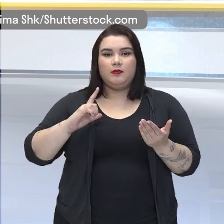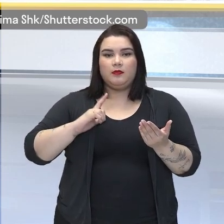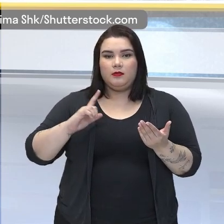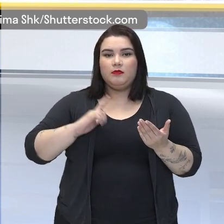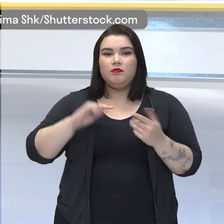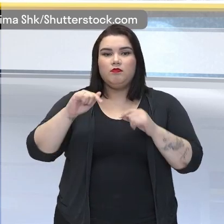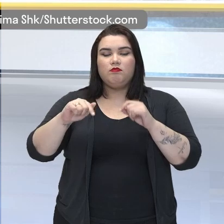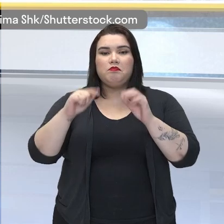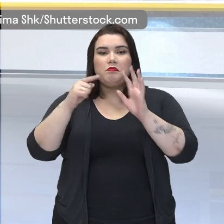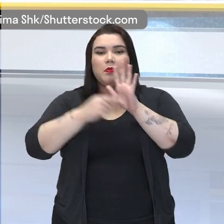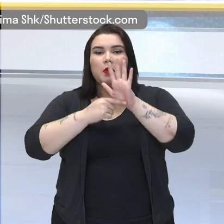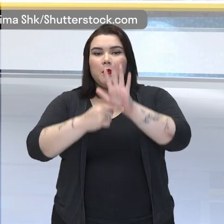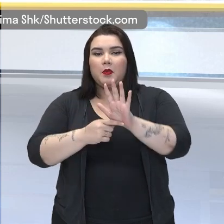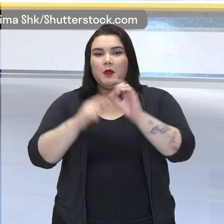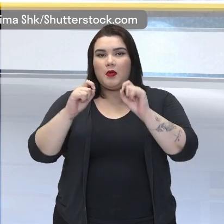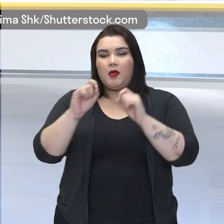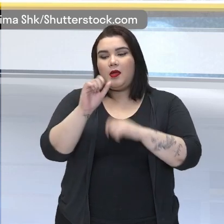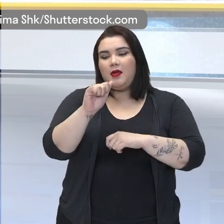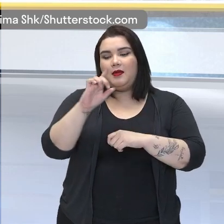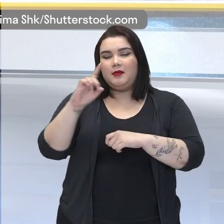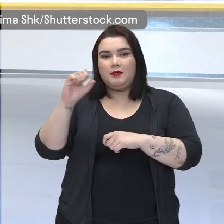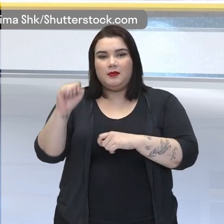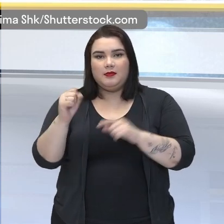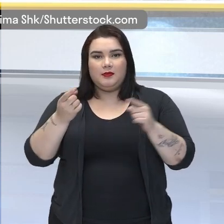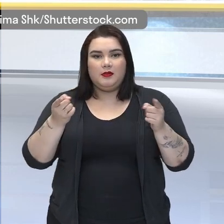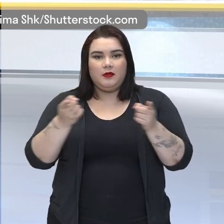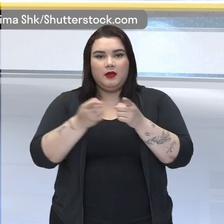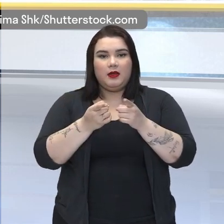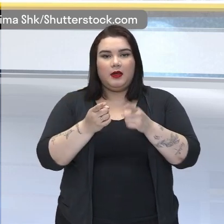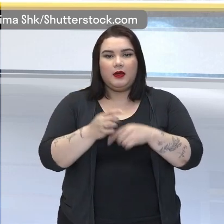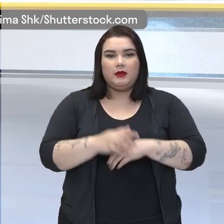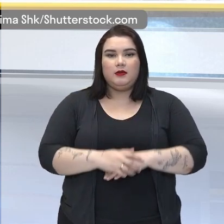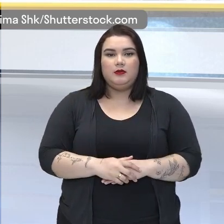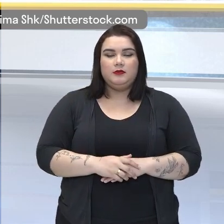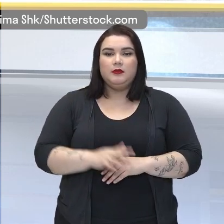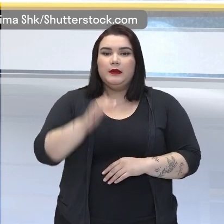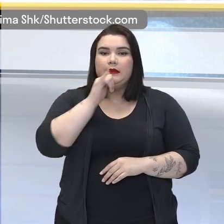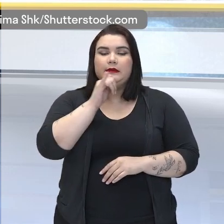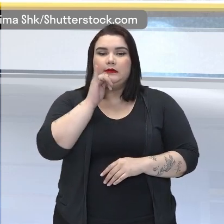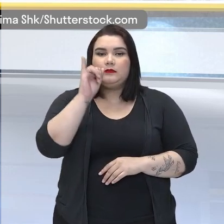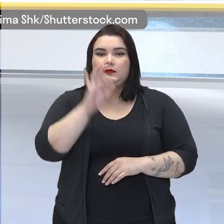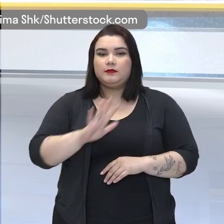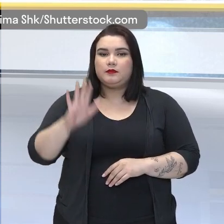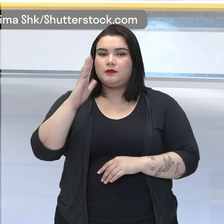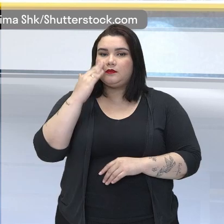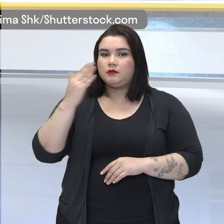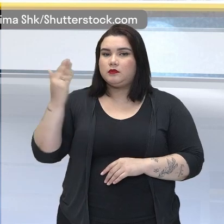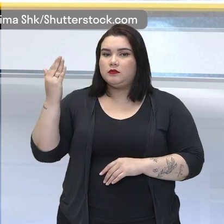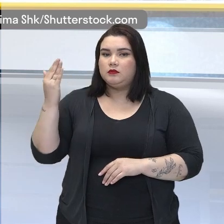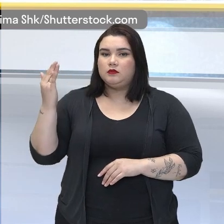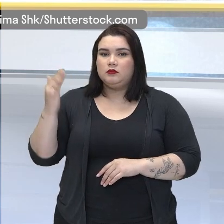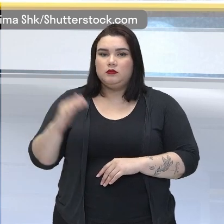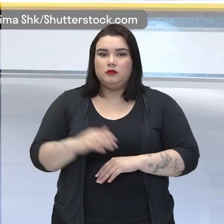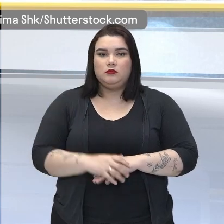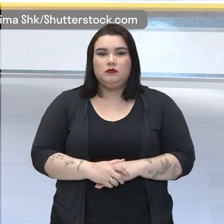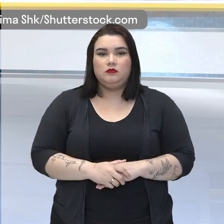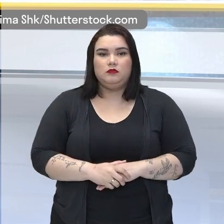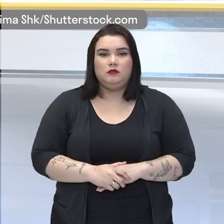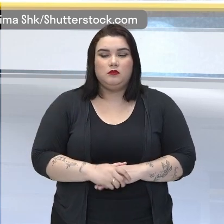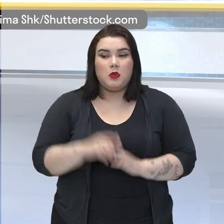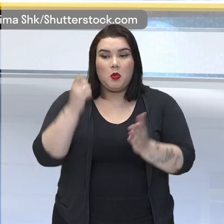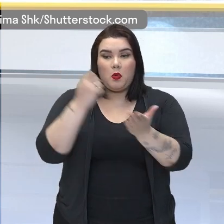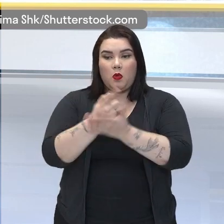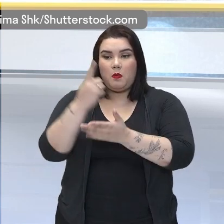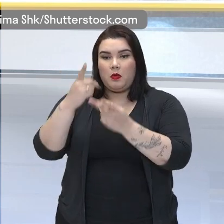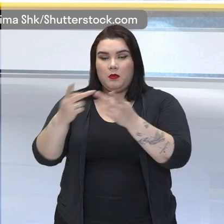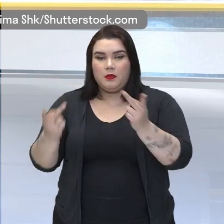falam só ads, né, já reduziu bastante. Então, por exemplo, aqui nós temos a imagem buy one pizza, get one free. Então, compra